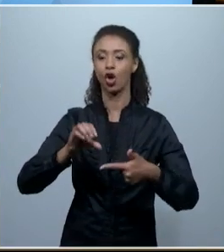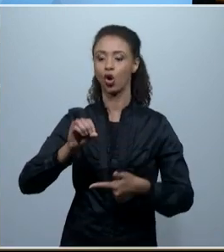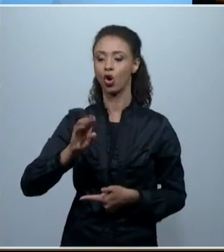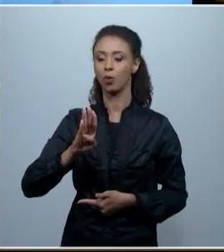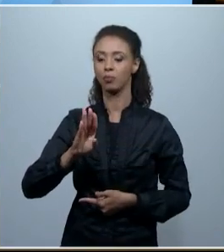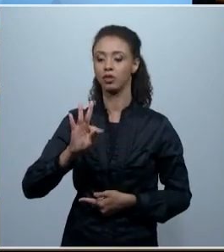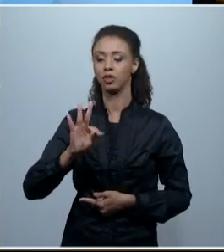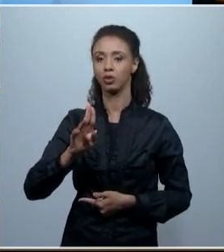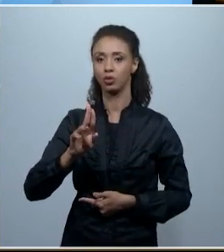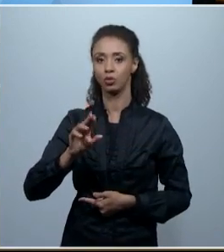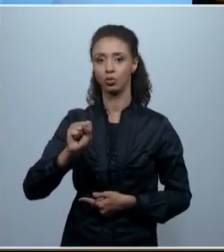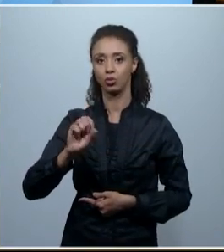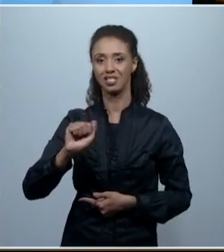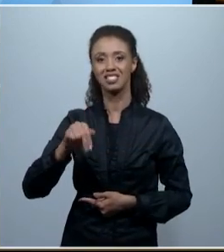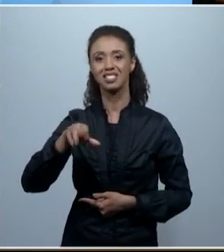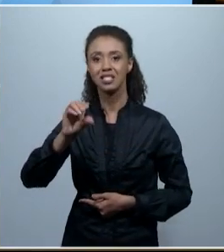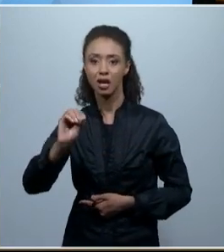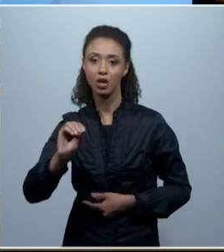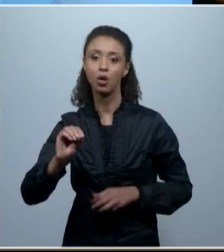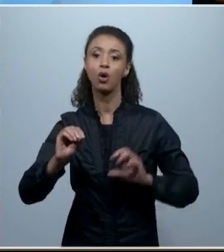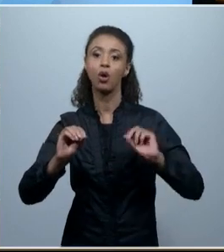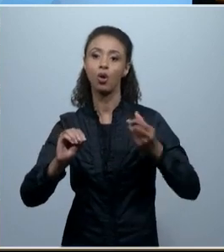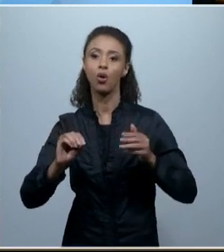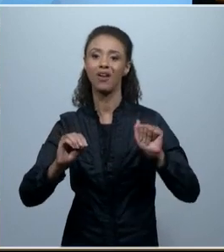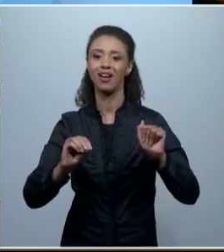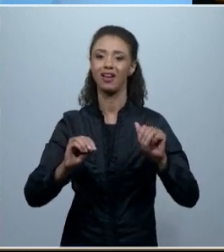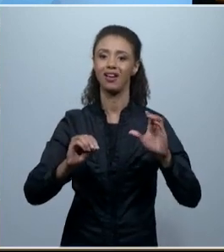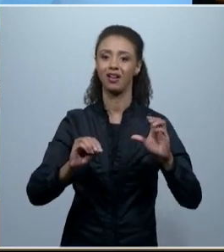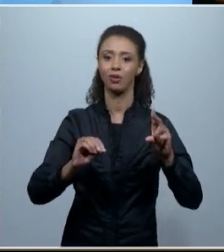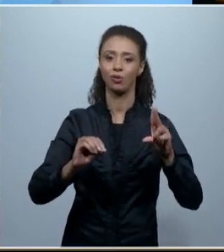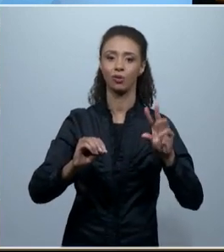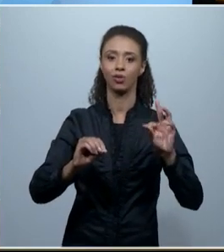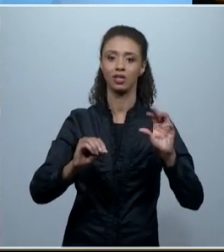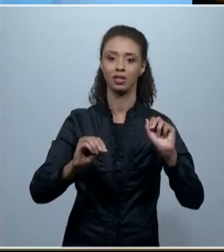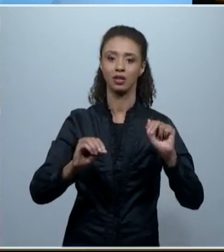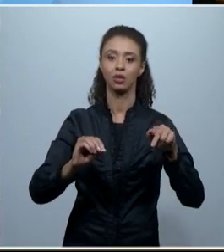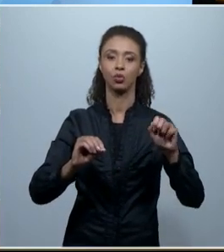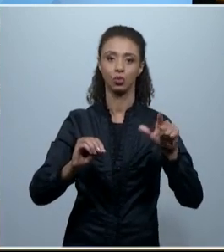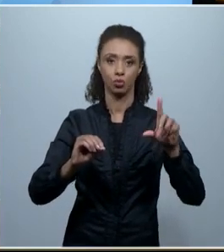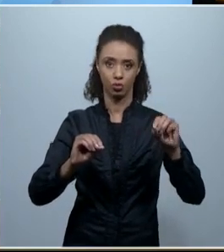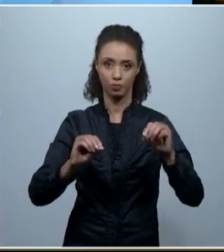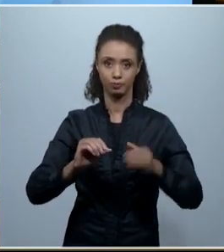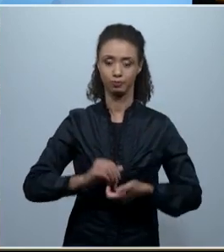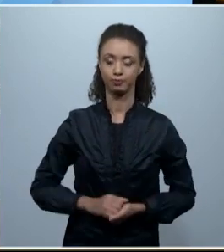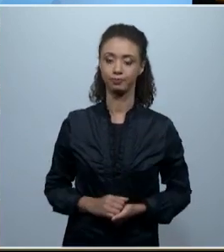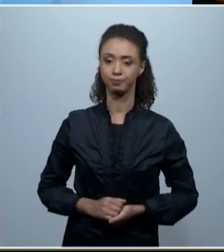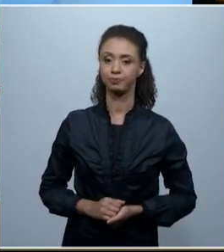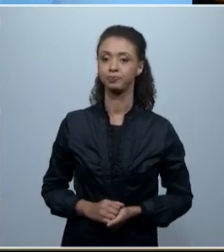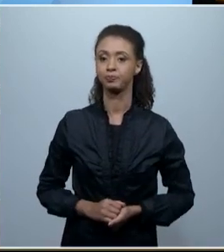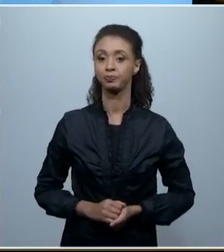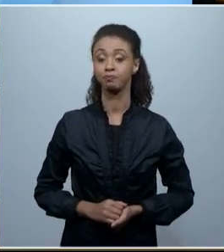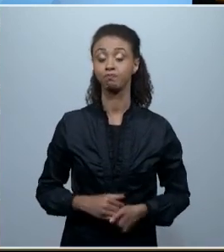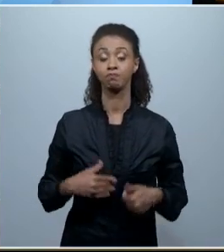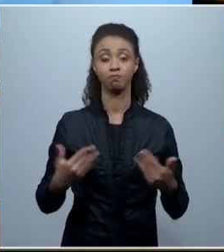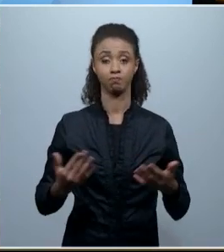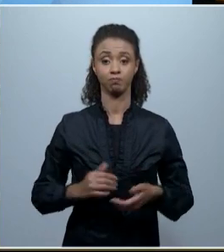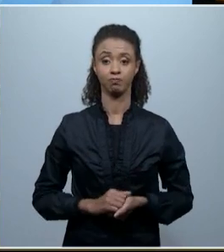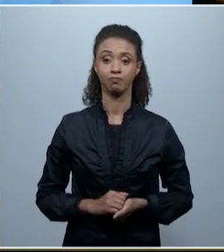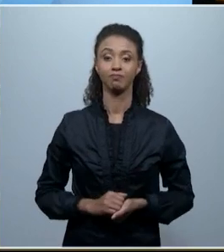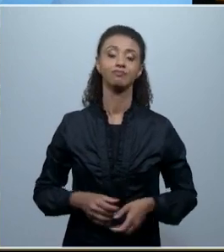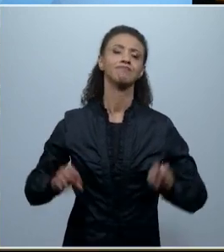fórmula fica maior que exerce está um triangular com o tango a fórmula fica menor do que 0 é bom a sobre